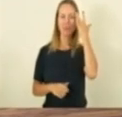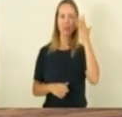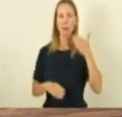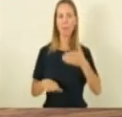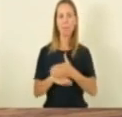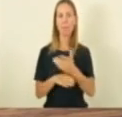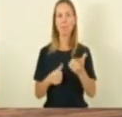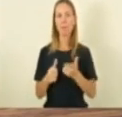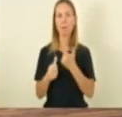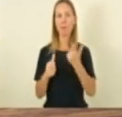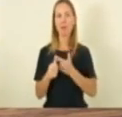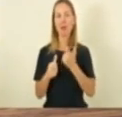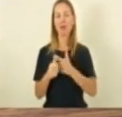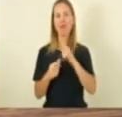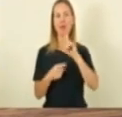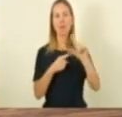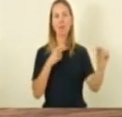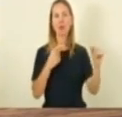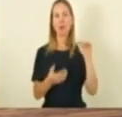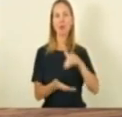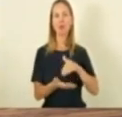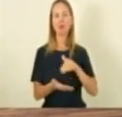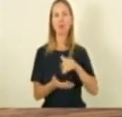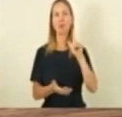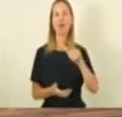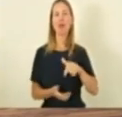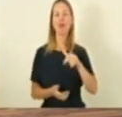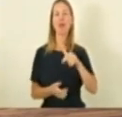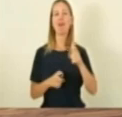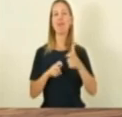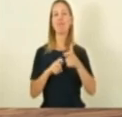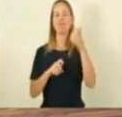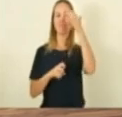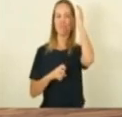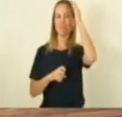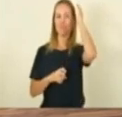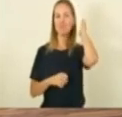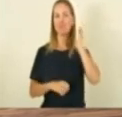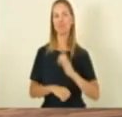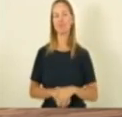último é o doutor Hércules da Silveira, esse é campeão. Senhor presidente,